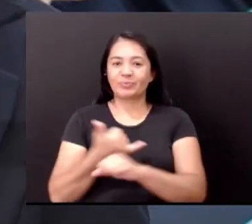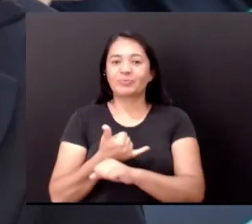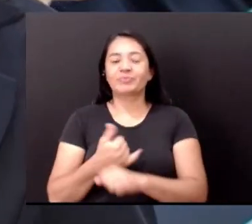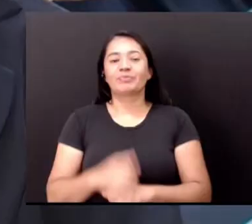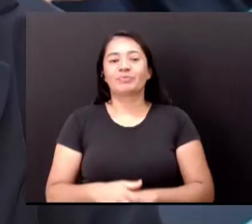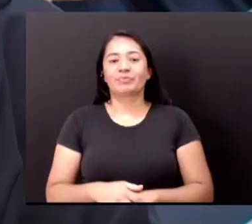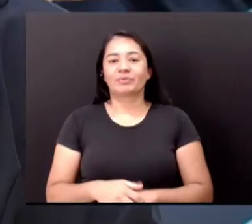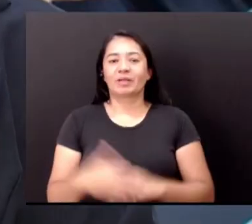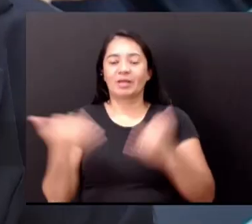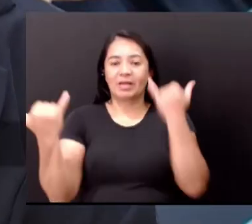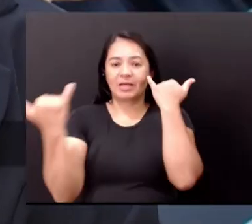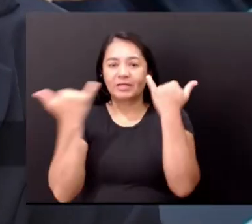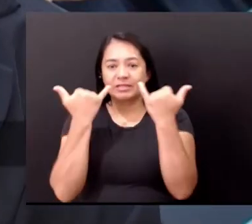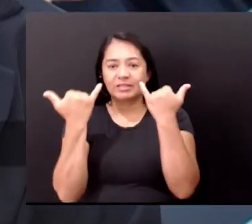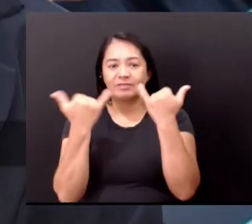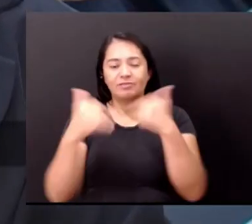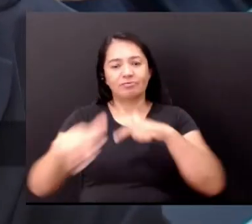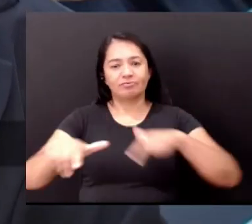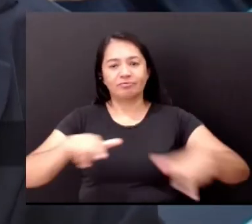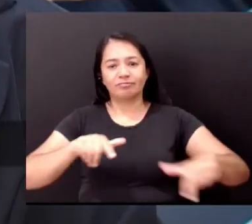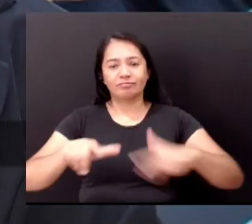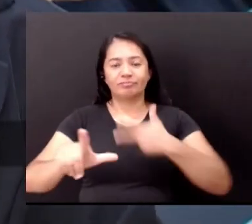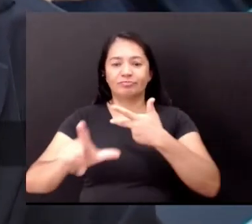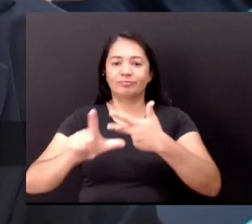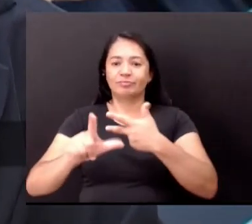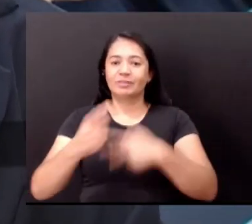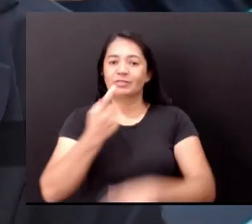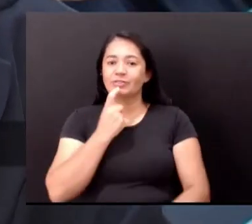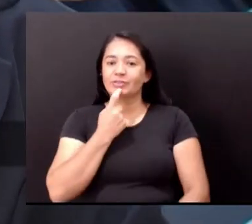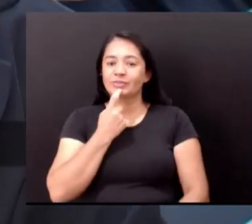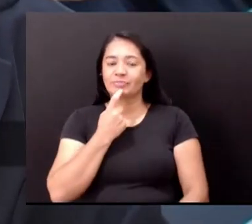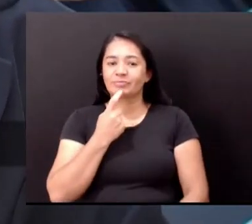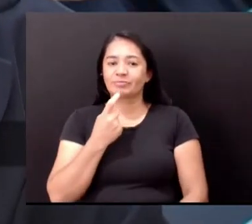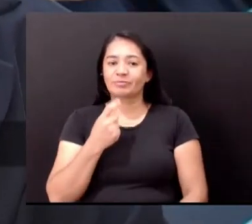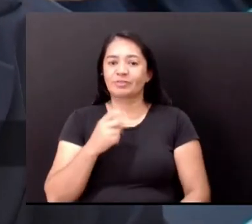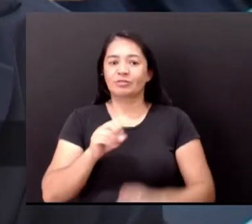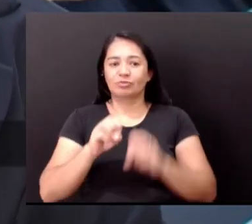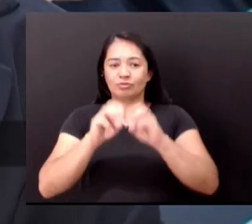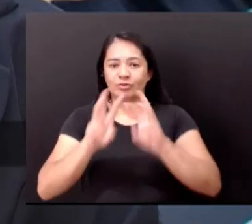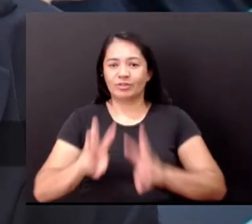do trabalho do Legislativo Campineiro no site